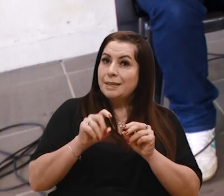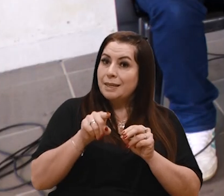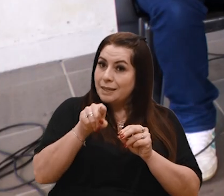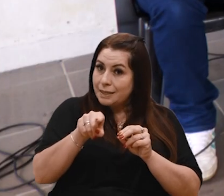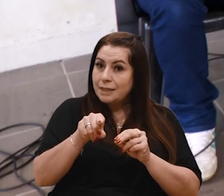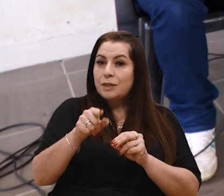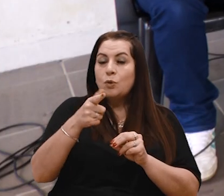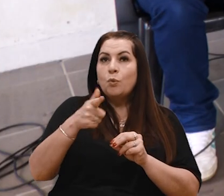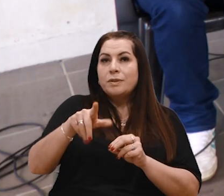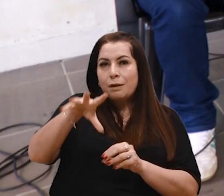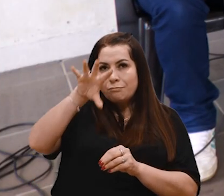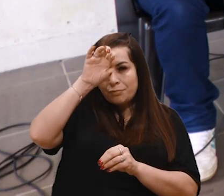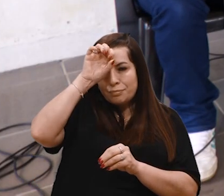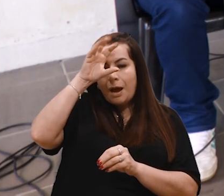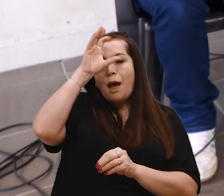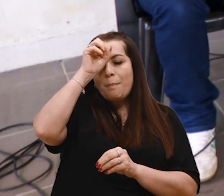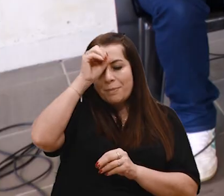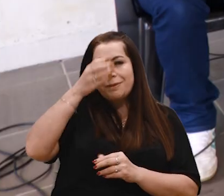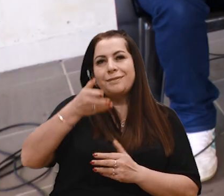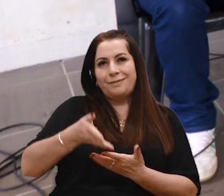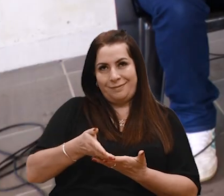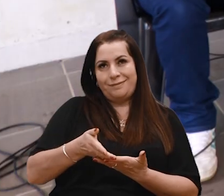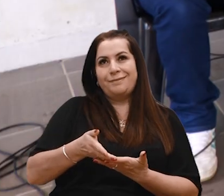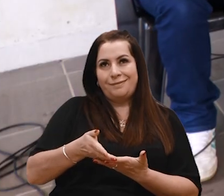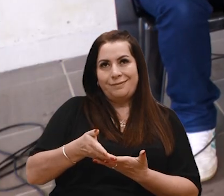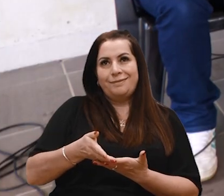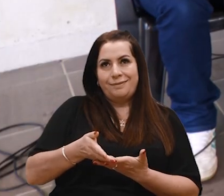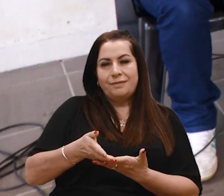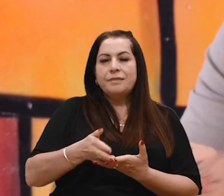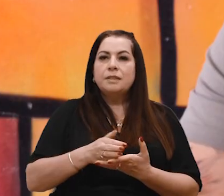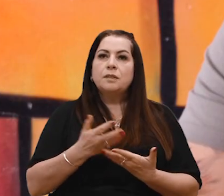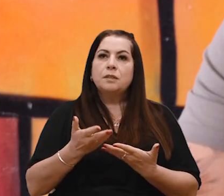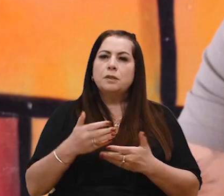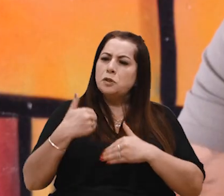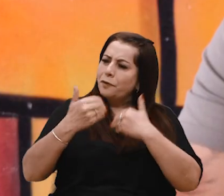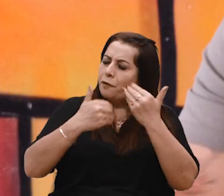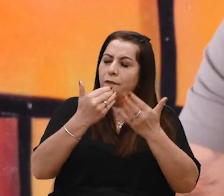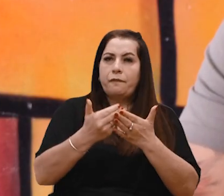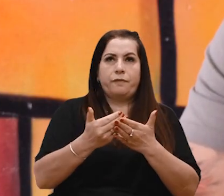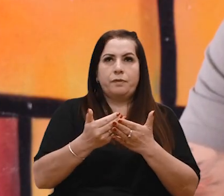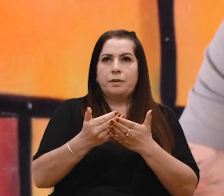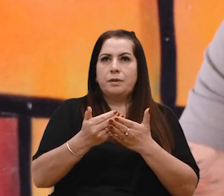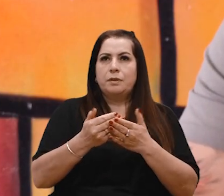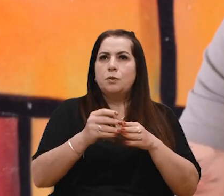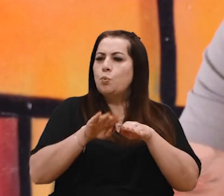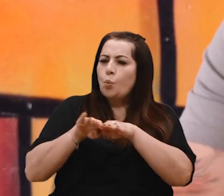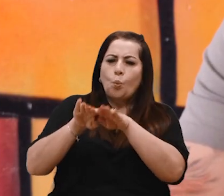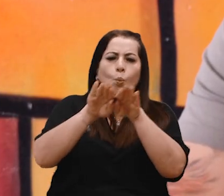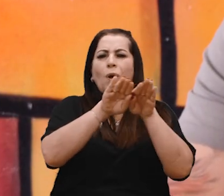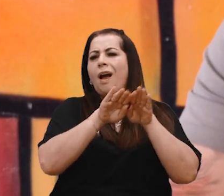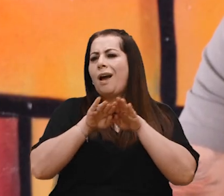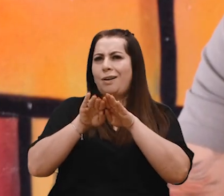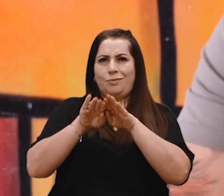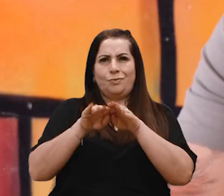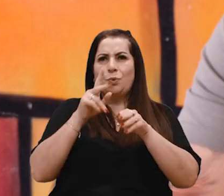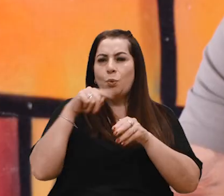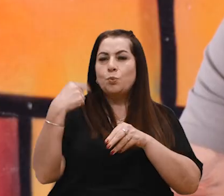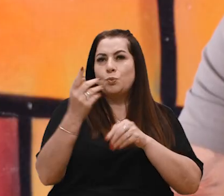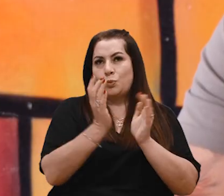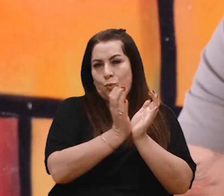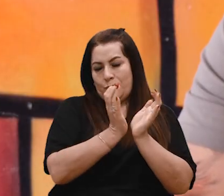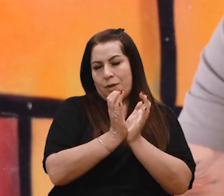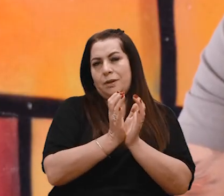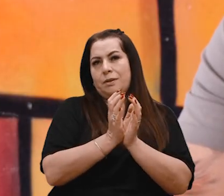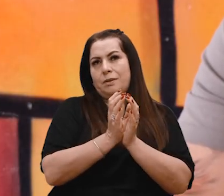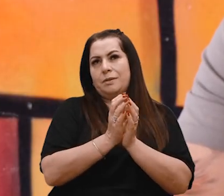consegue ensinar e eles conseguem absorver, conseguem aprender, né? E se desenvolver com equidade junto com